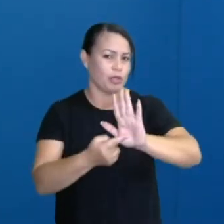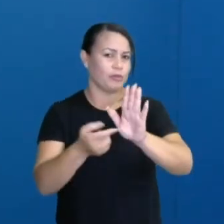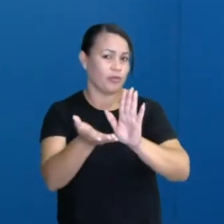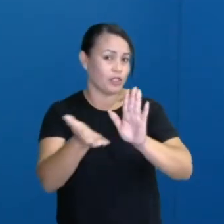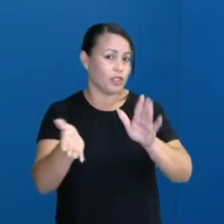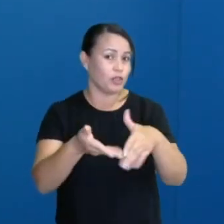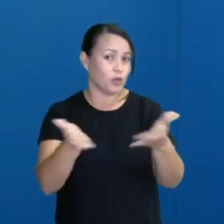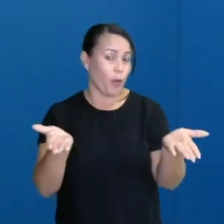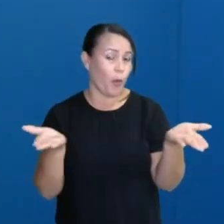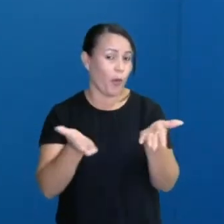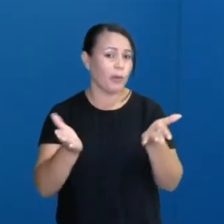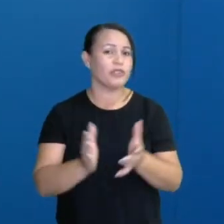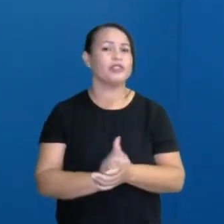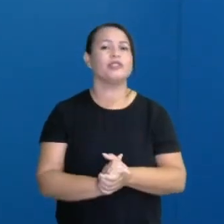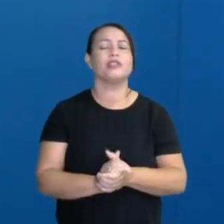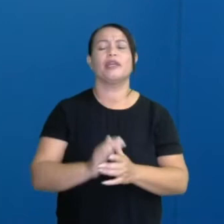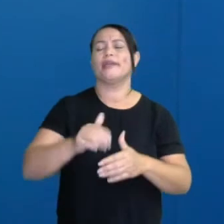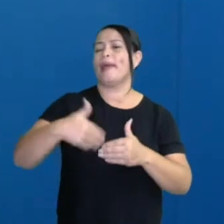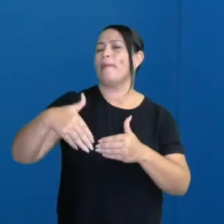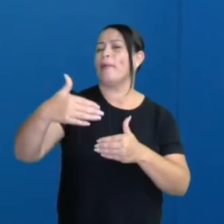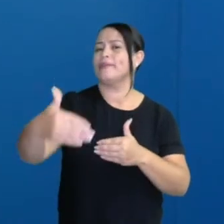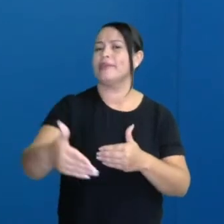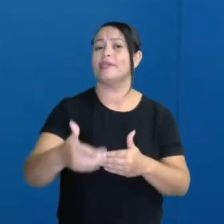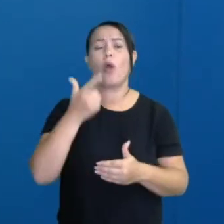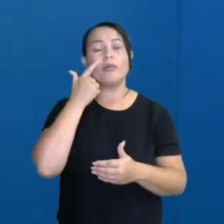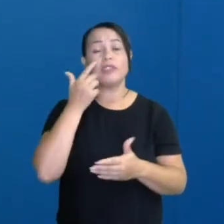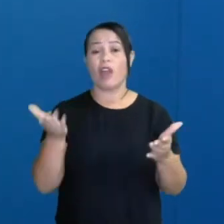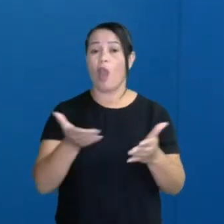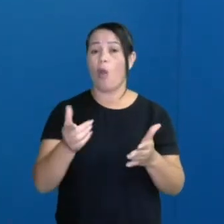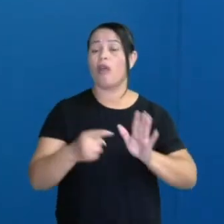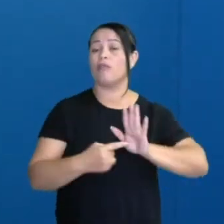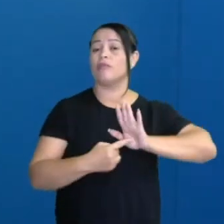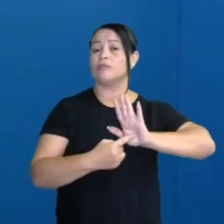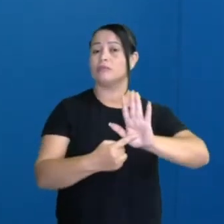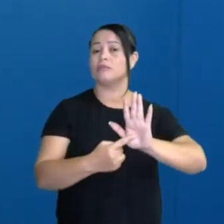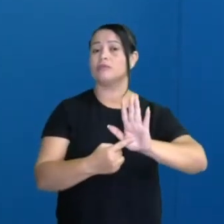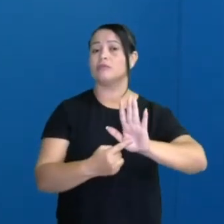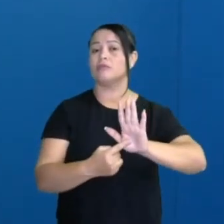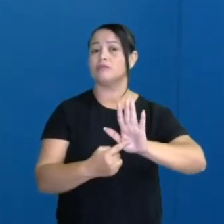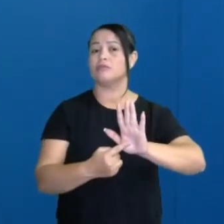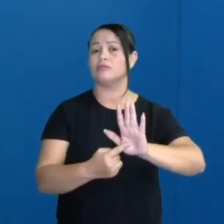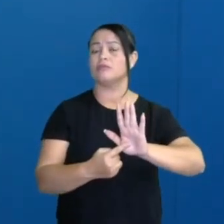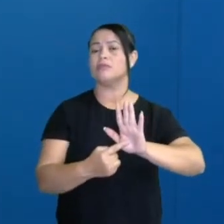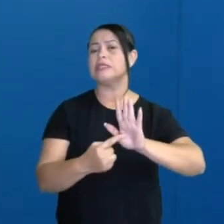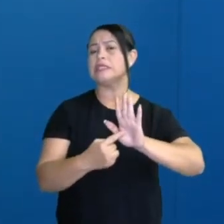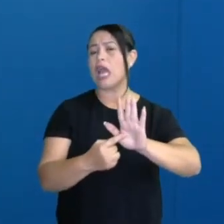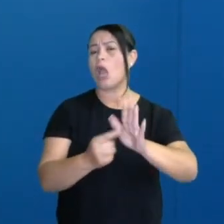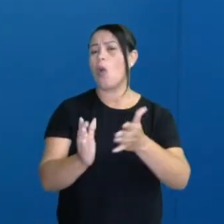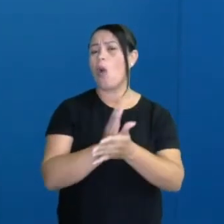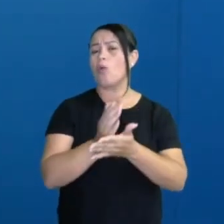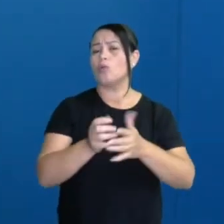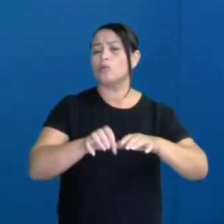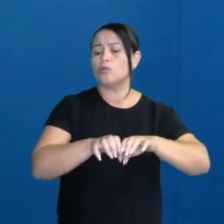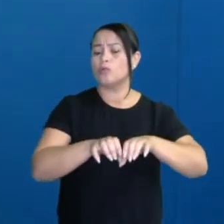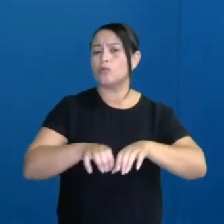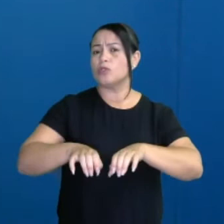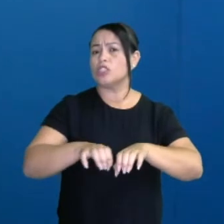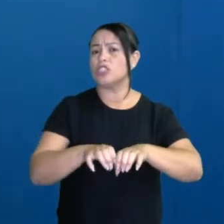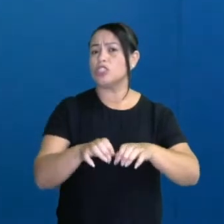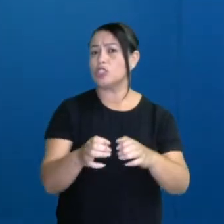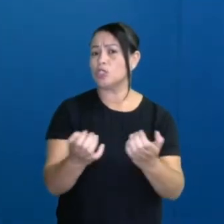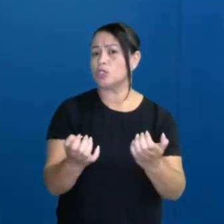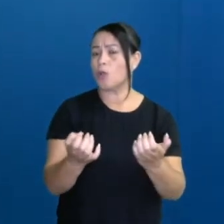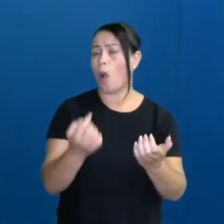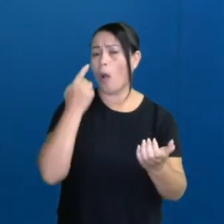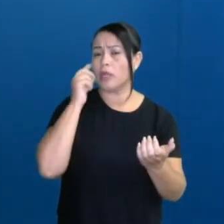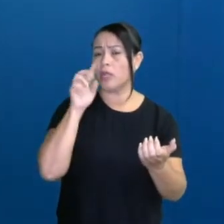hoje e por diante. Ó, eu trouxe aqui umas peças de dominó, tá? Então, eu